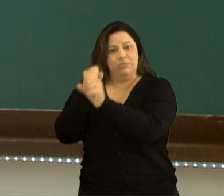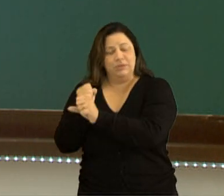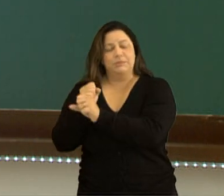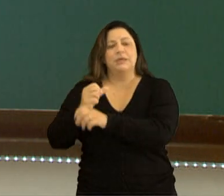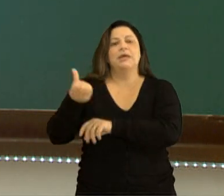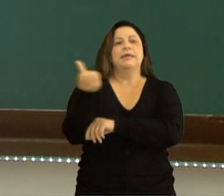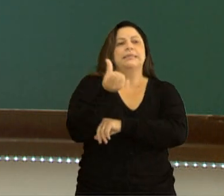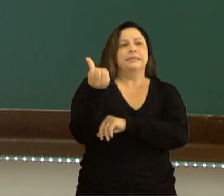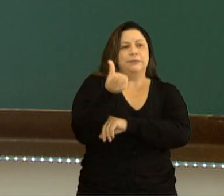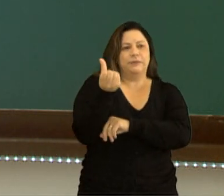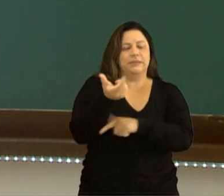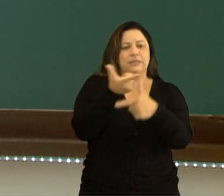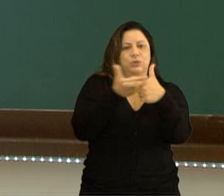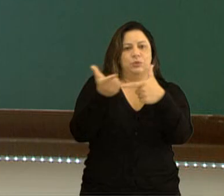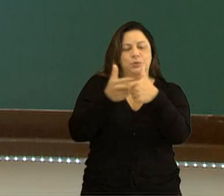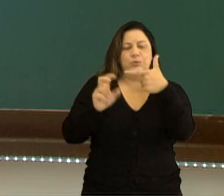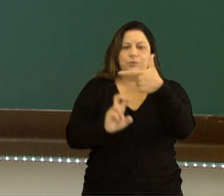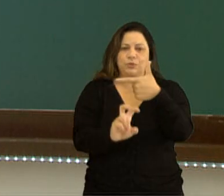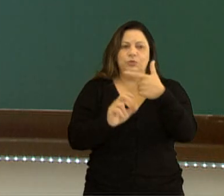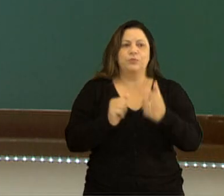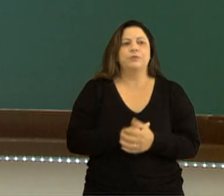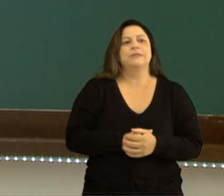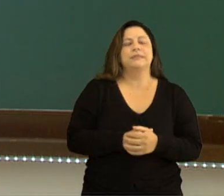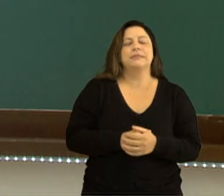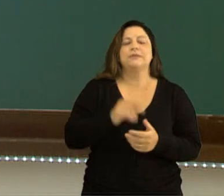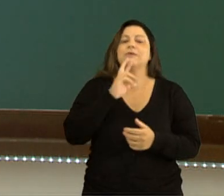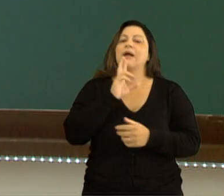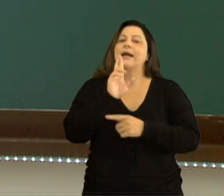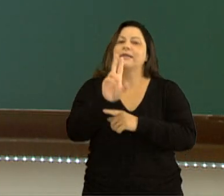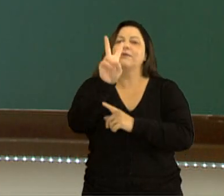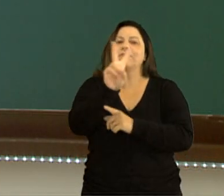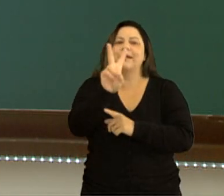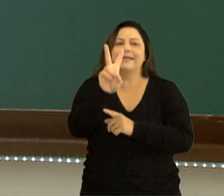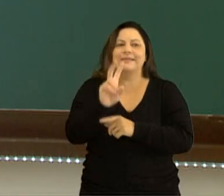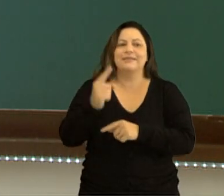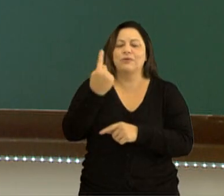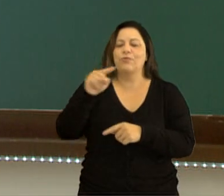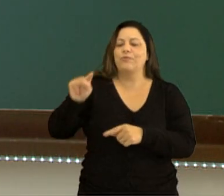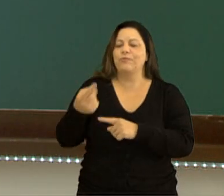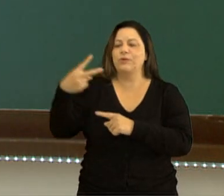deu 6, dividido por 5, portanto, a variância é